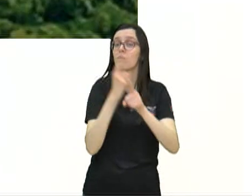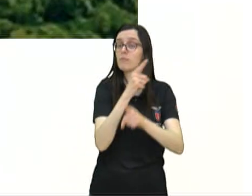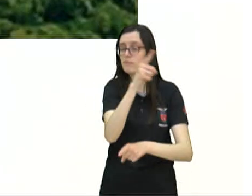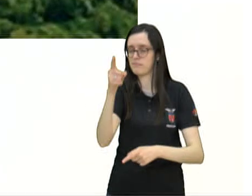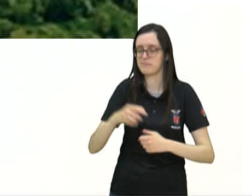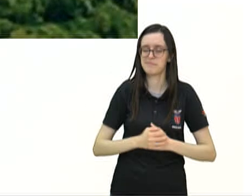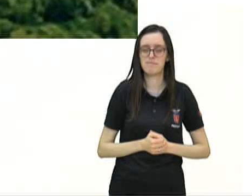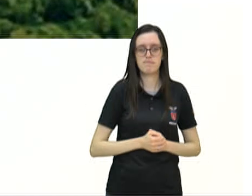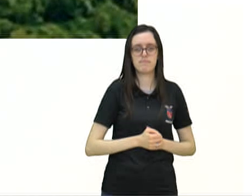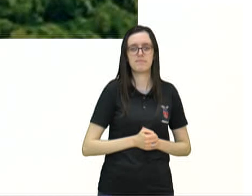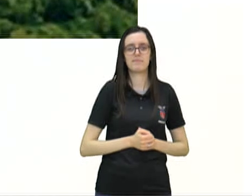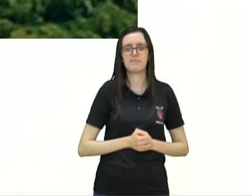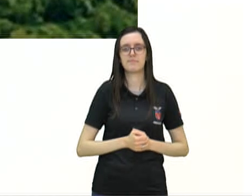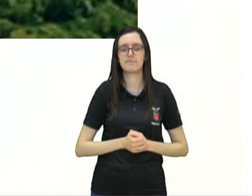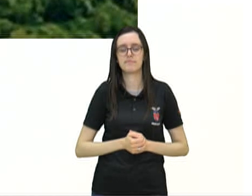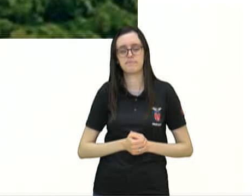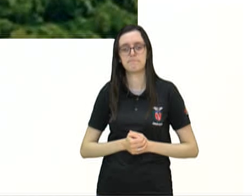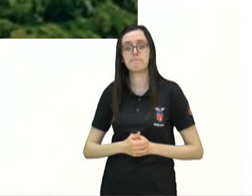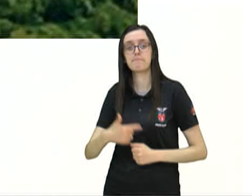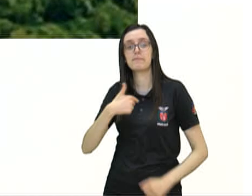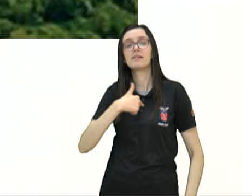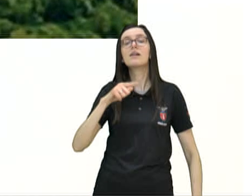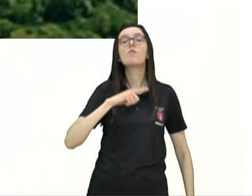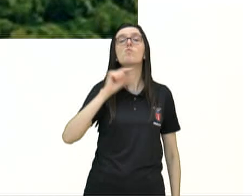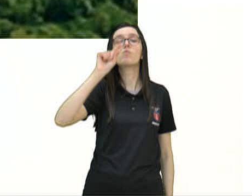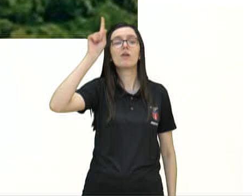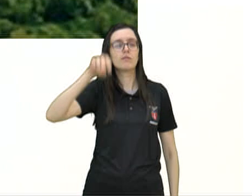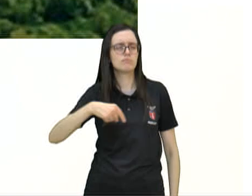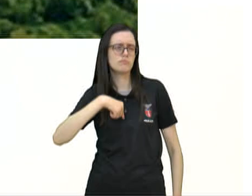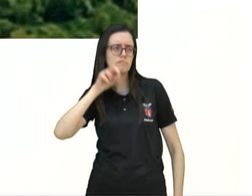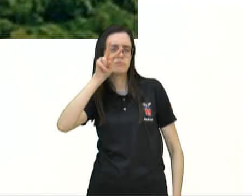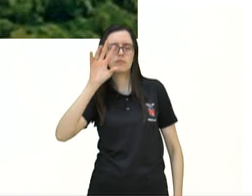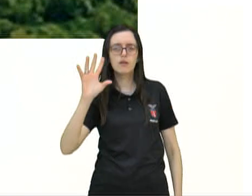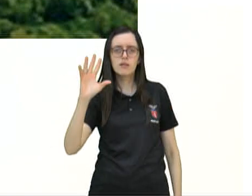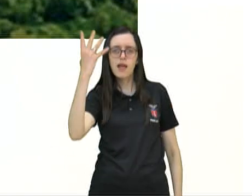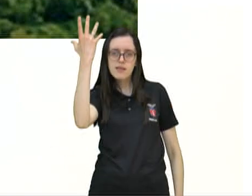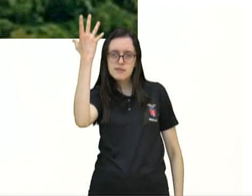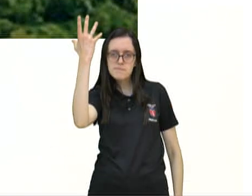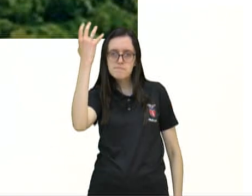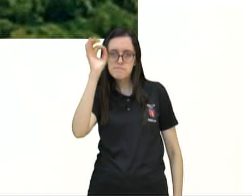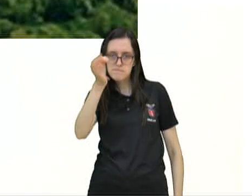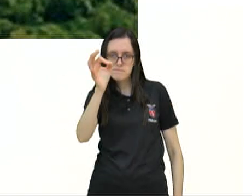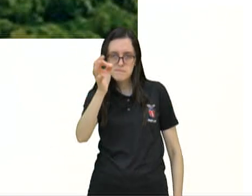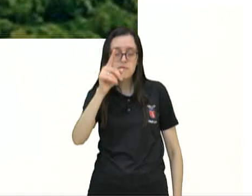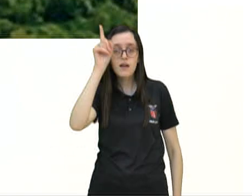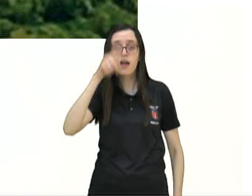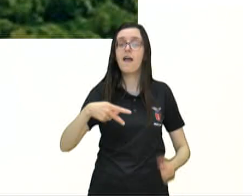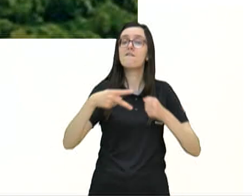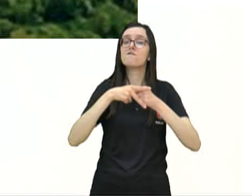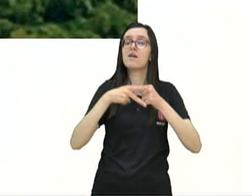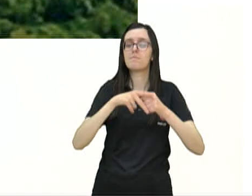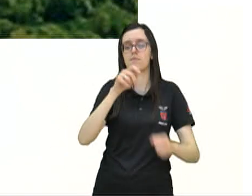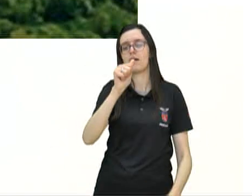Olha só, eu tenho o acontecer, olha, acontece, vem do verbo